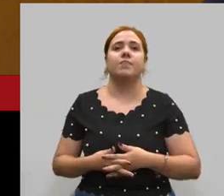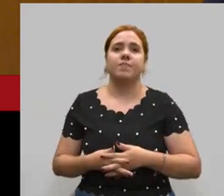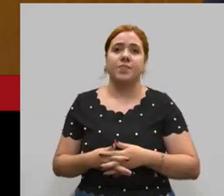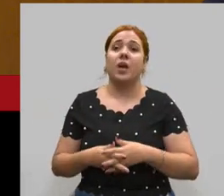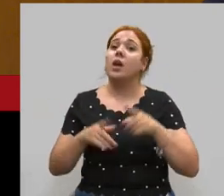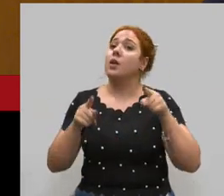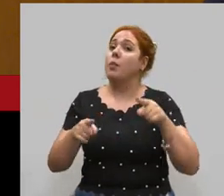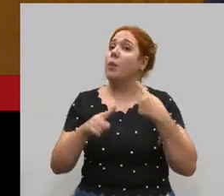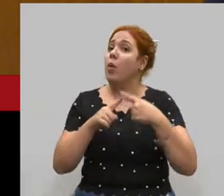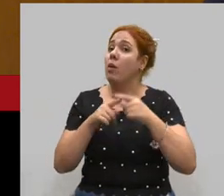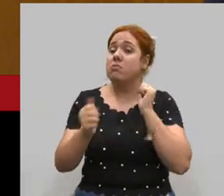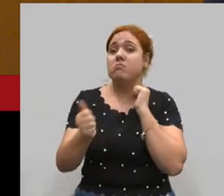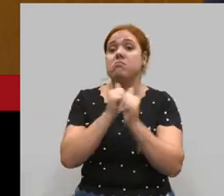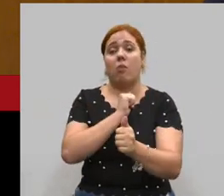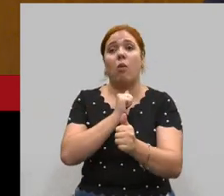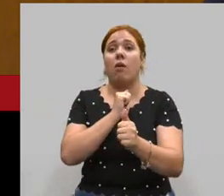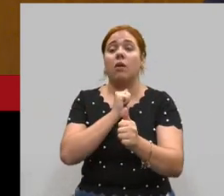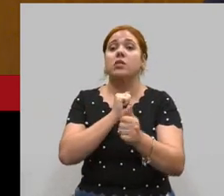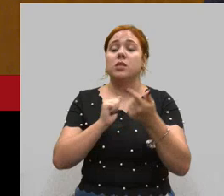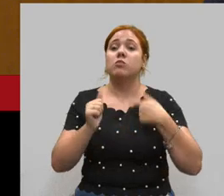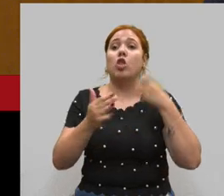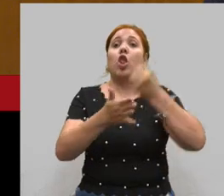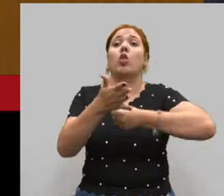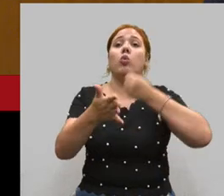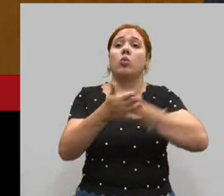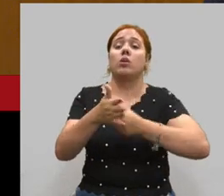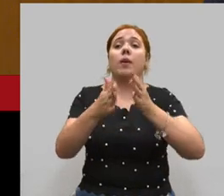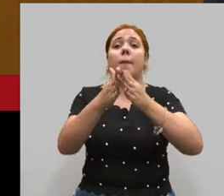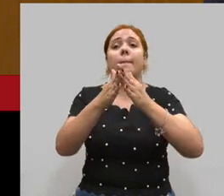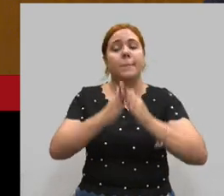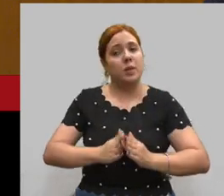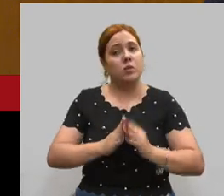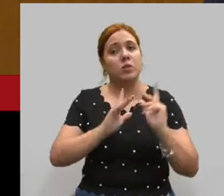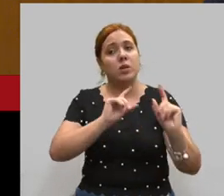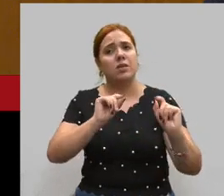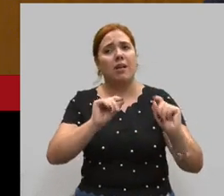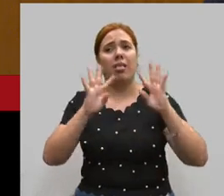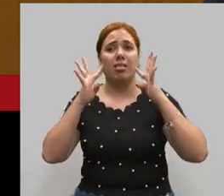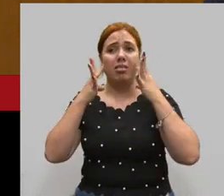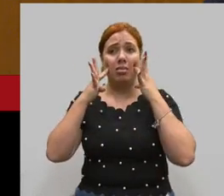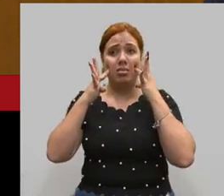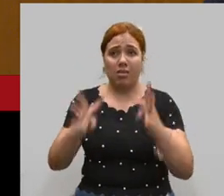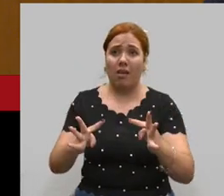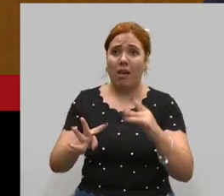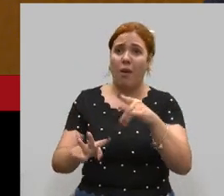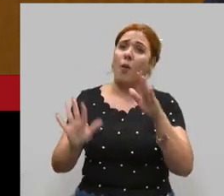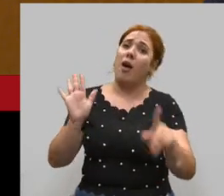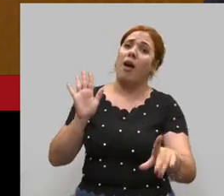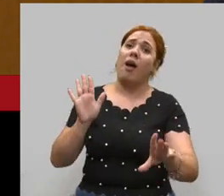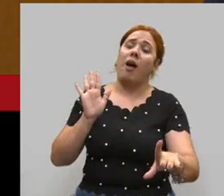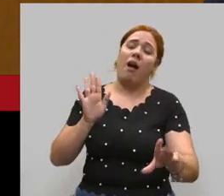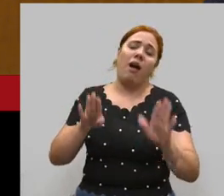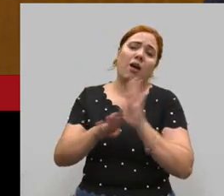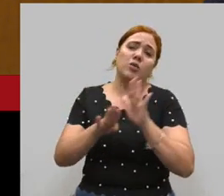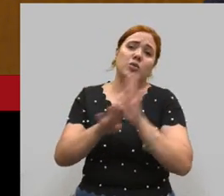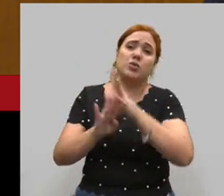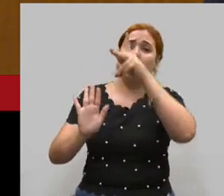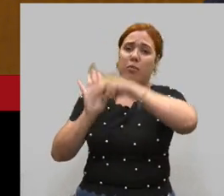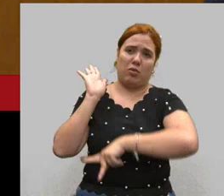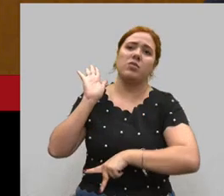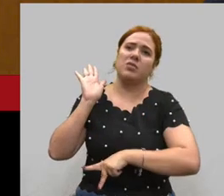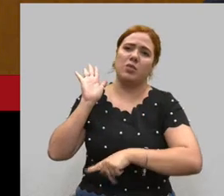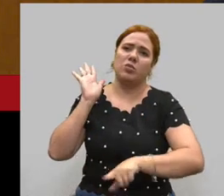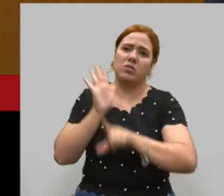estamos aqui hoje lutando e pedindo que essa casa se atente que ela Valorize este projeto e que ela de andamento